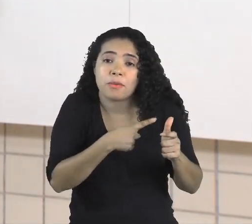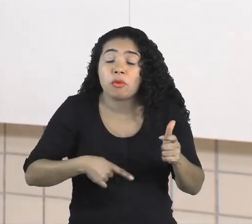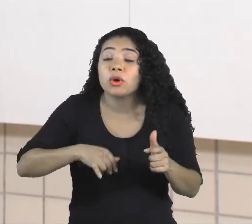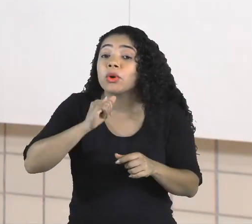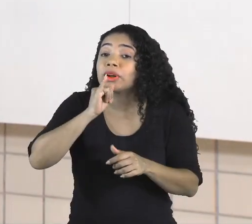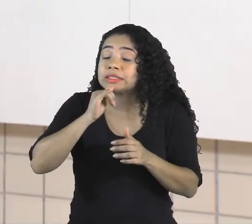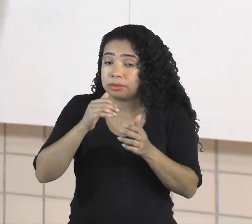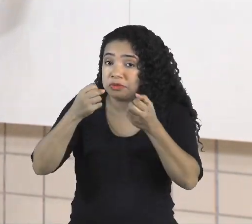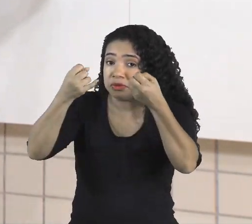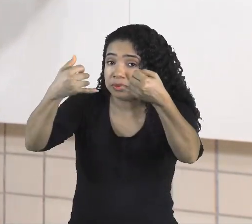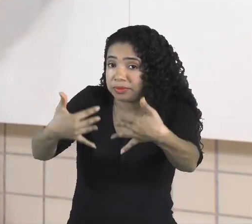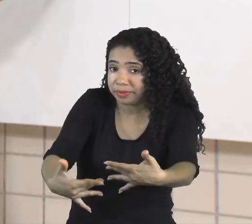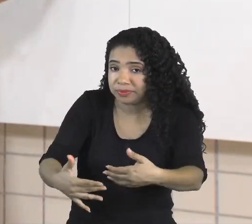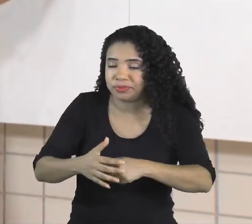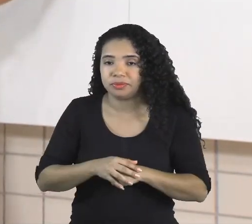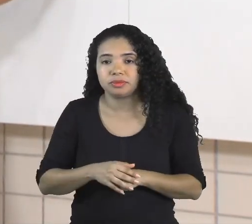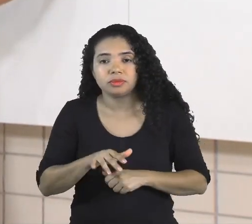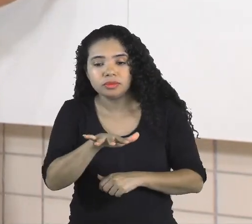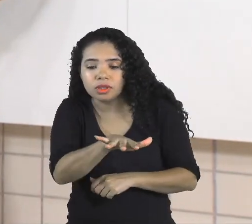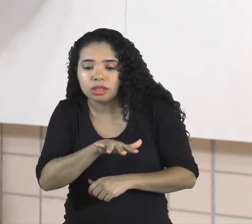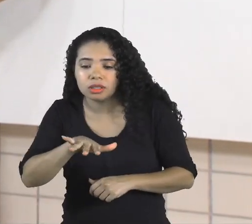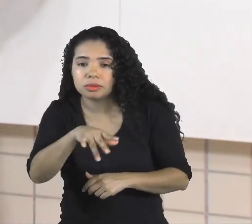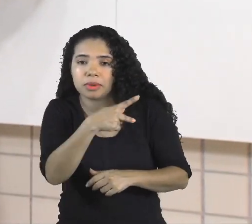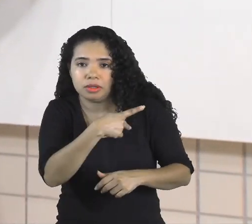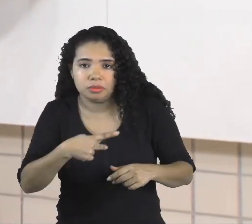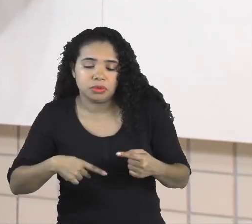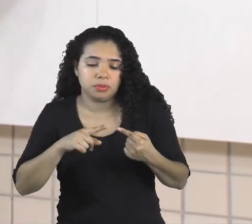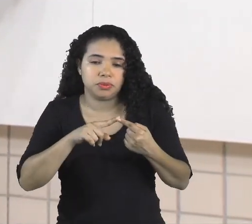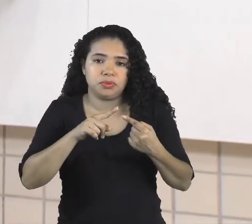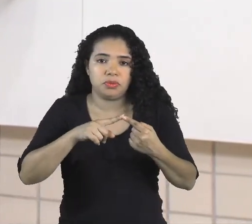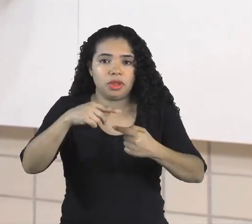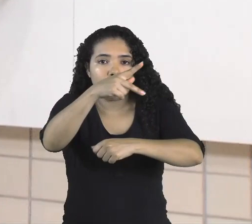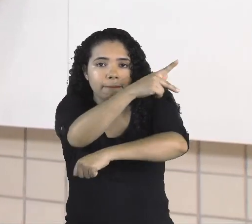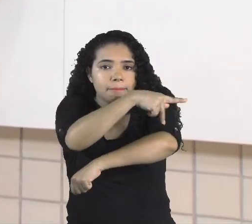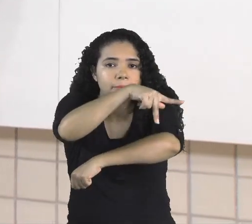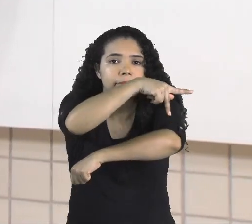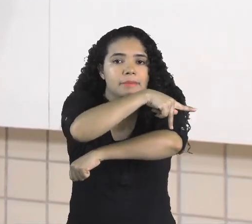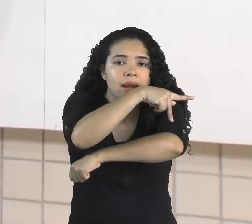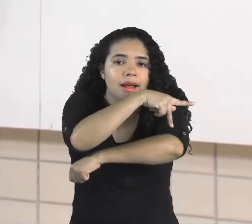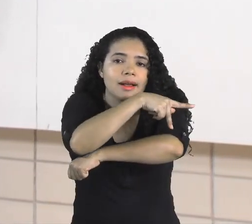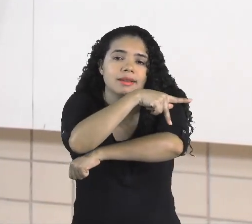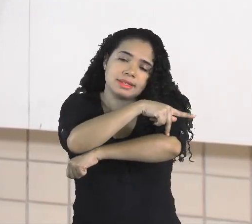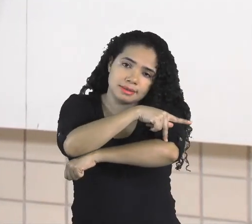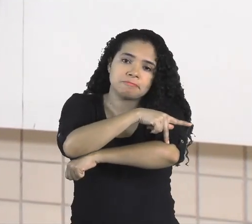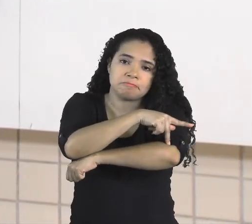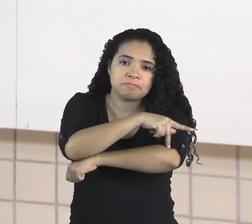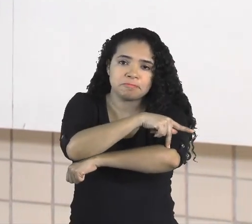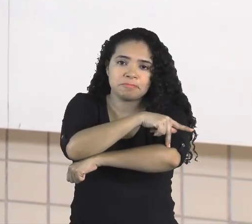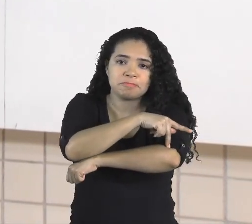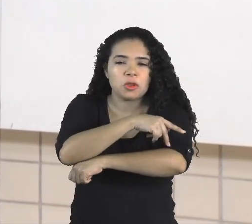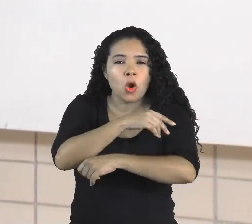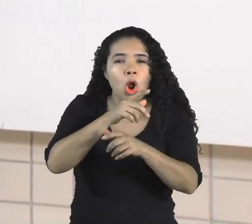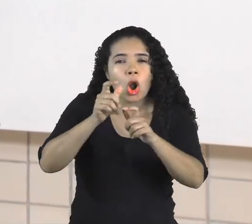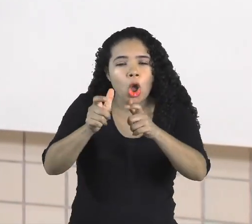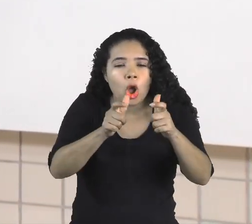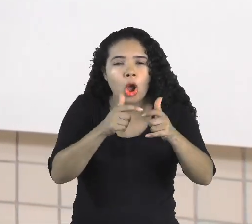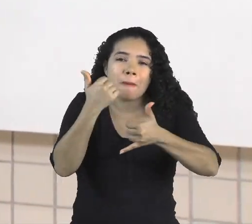aqui, ó. Espaços públicos, praças, veja bem,